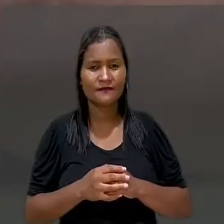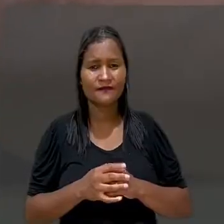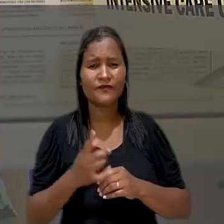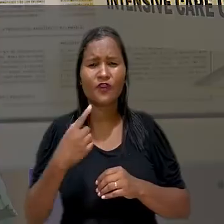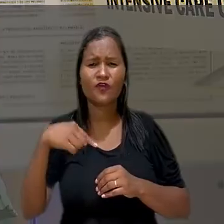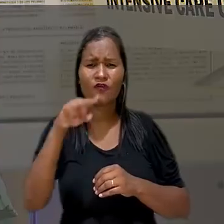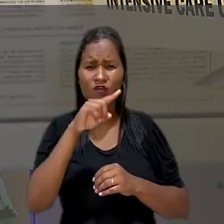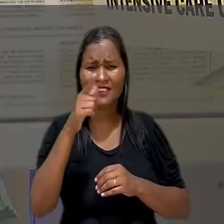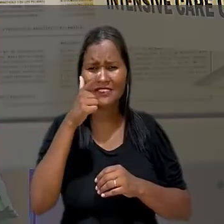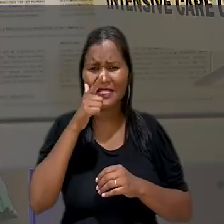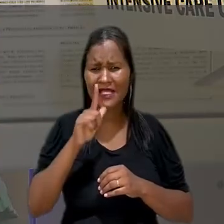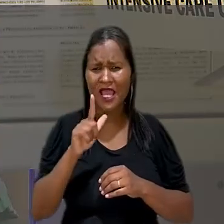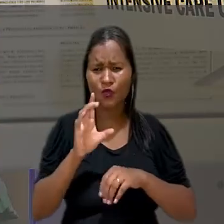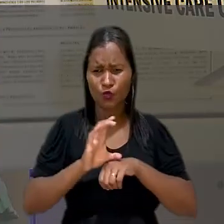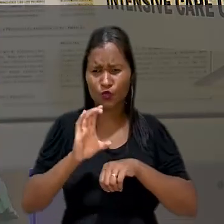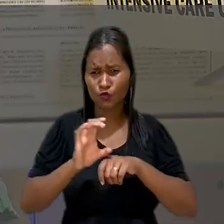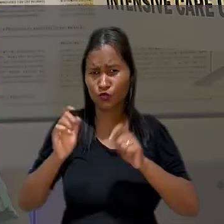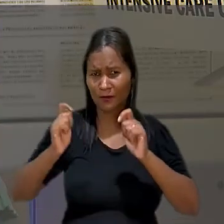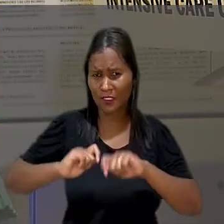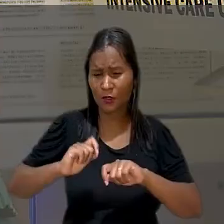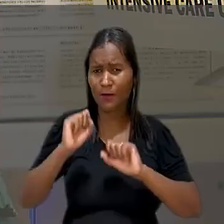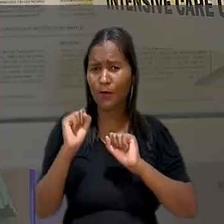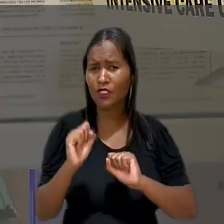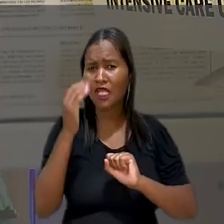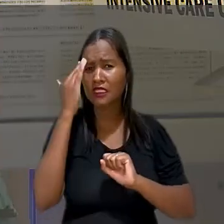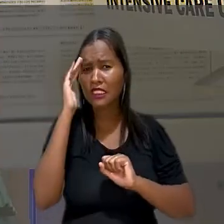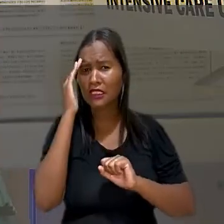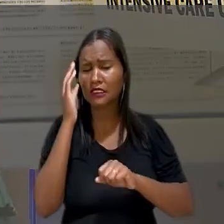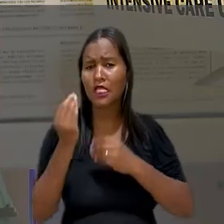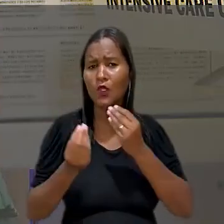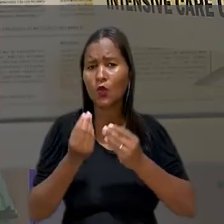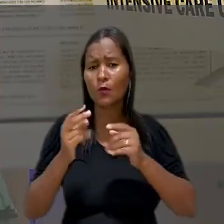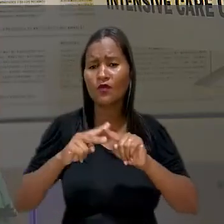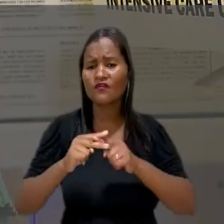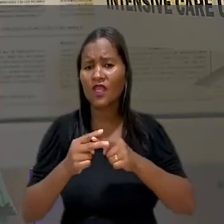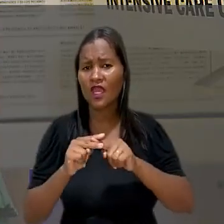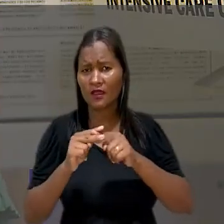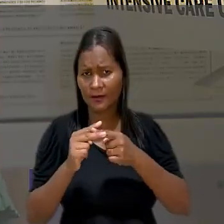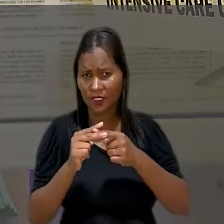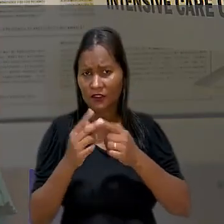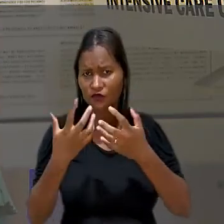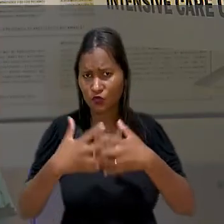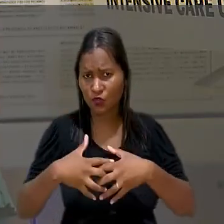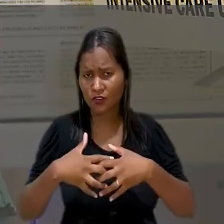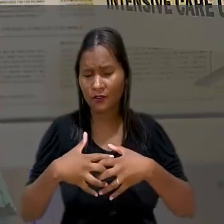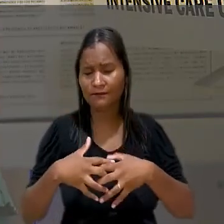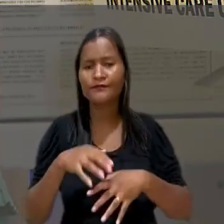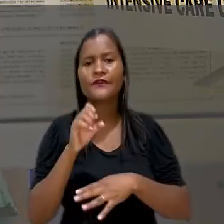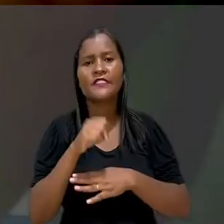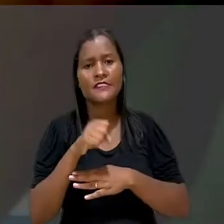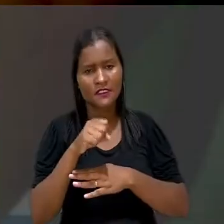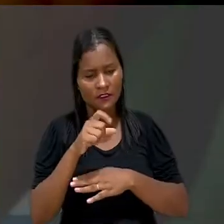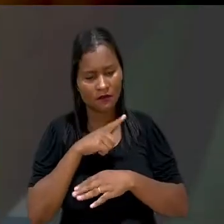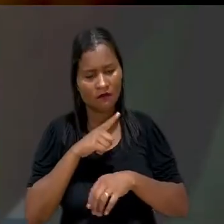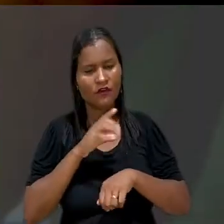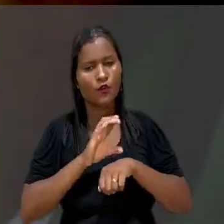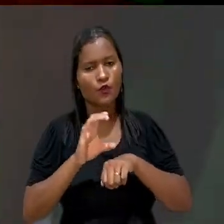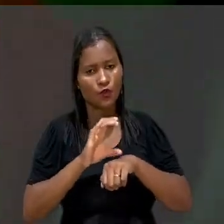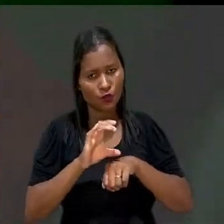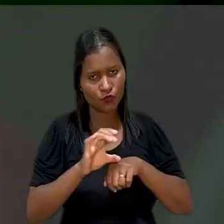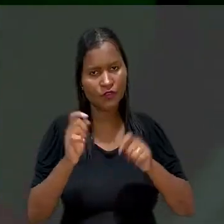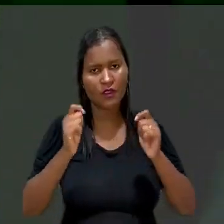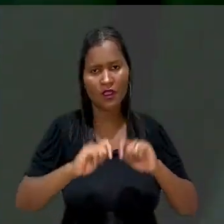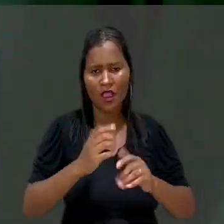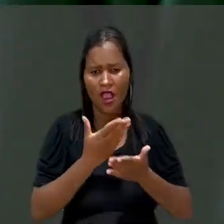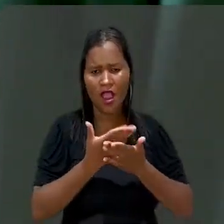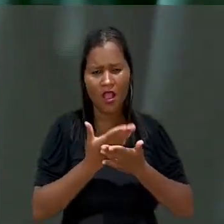Vocês receberam alguma capacitação para poder entender mais ou menos como que essa ferramenta funciona? Houve a capacitação, foram